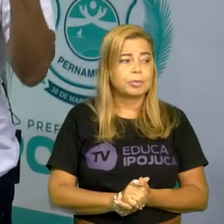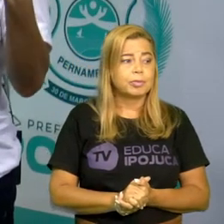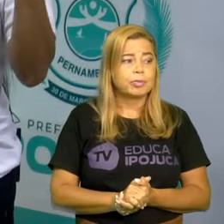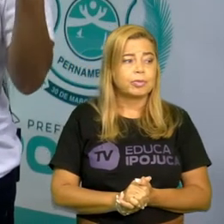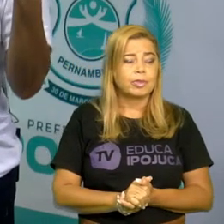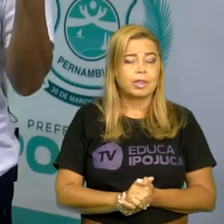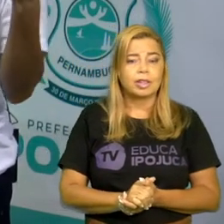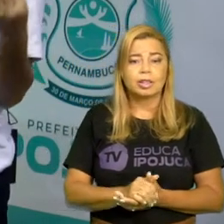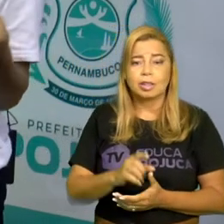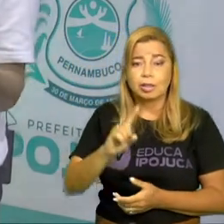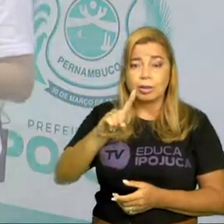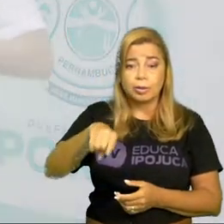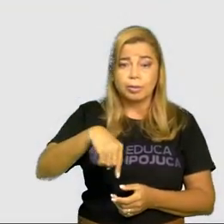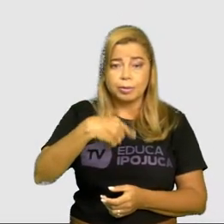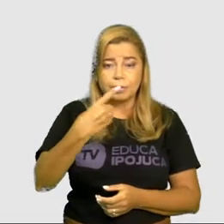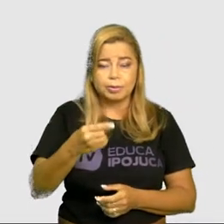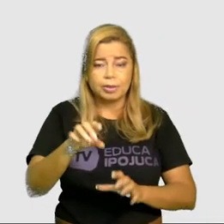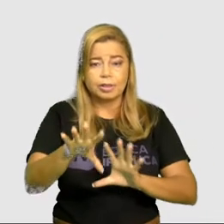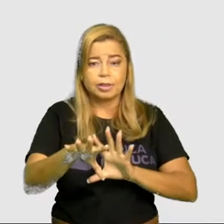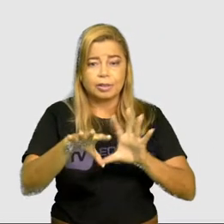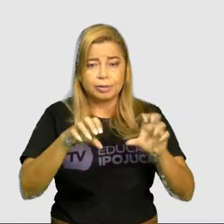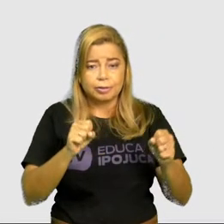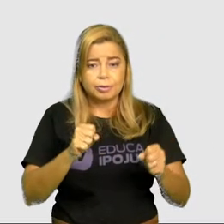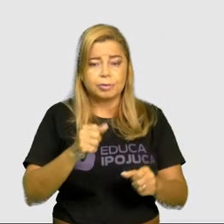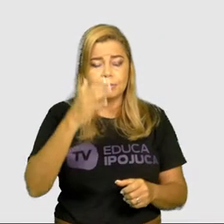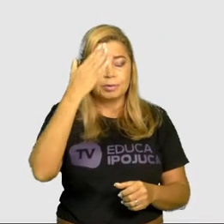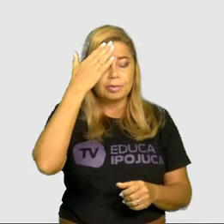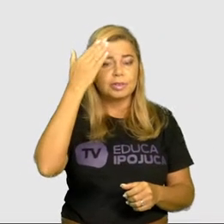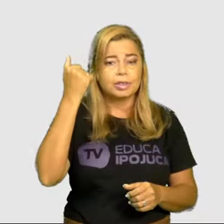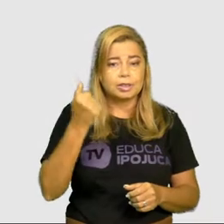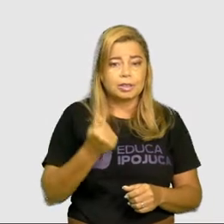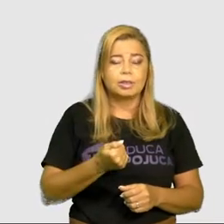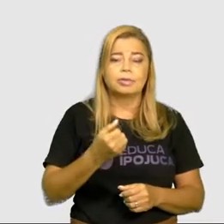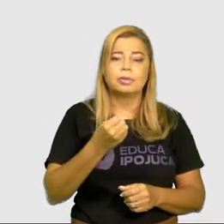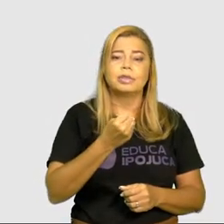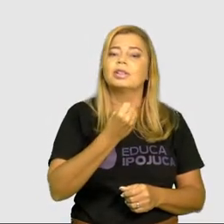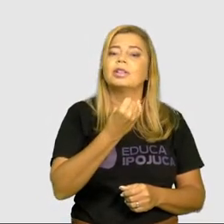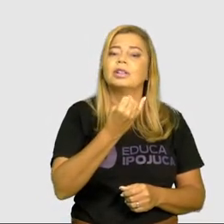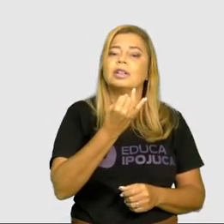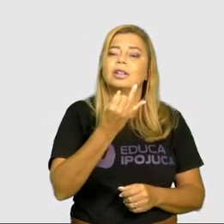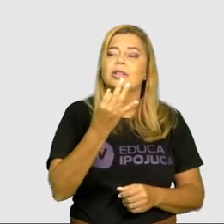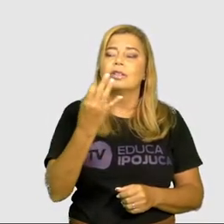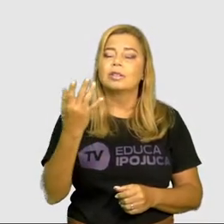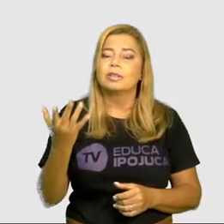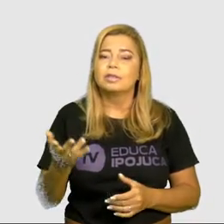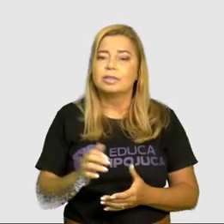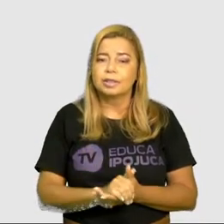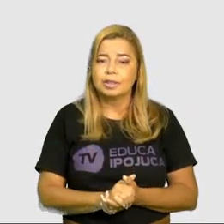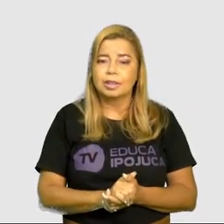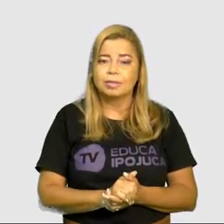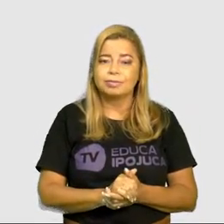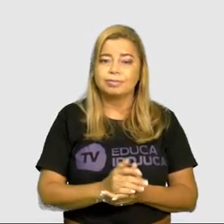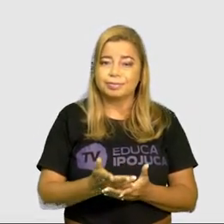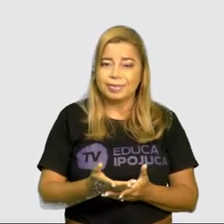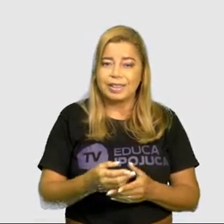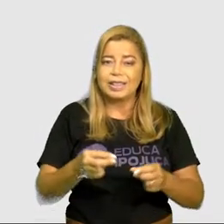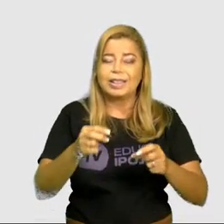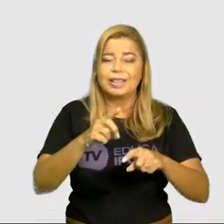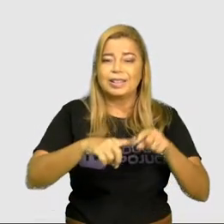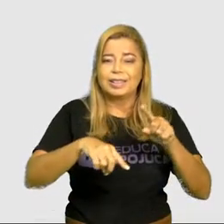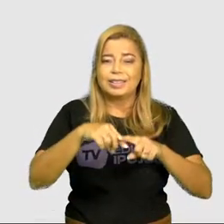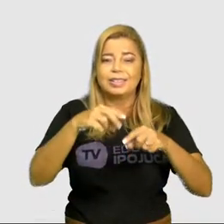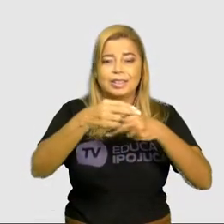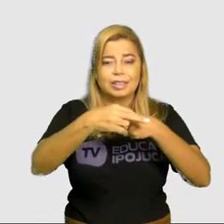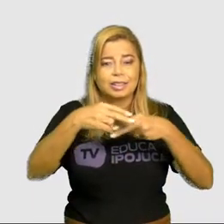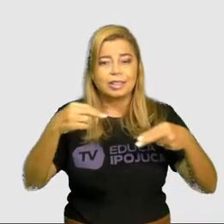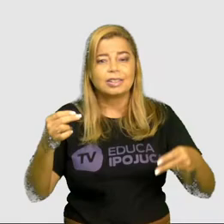gente entender a contar as unidades, as dezenas e as centenas é esse material dourado. Acho que vocês